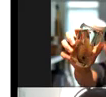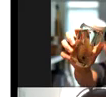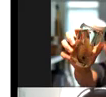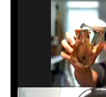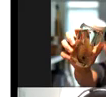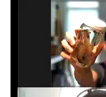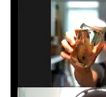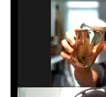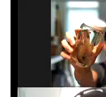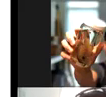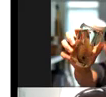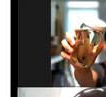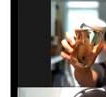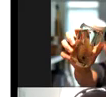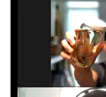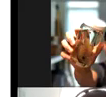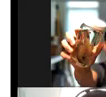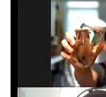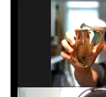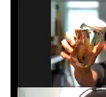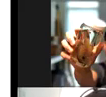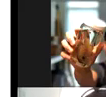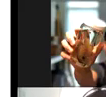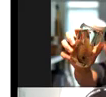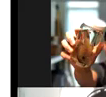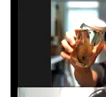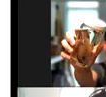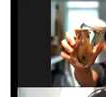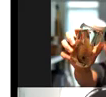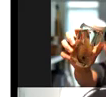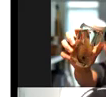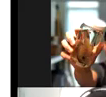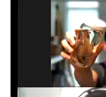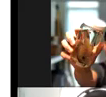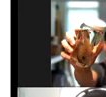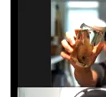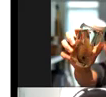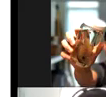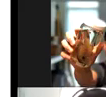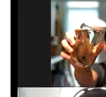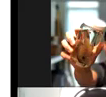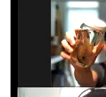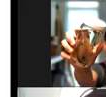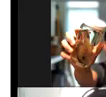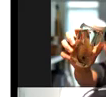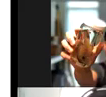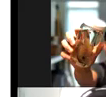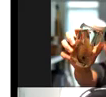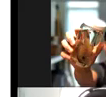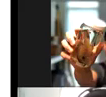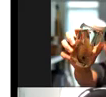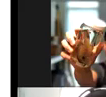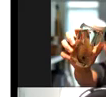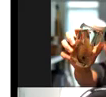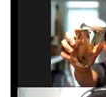muito. E, além disso, agora a gente tem muito dado, né? A gente tem aí bases como o GBIF, a gente tem bases como o WorldClim, que são bases